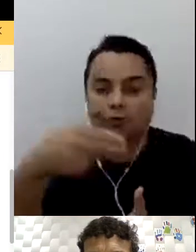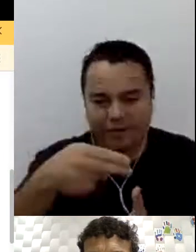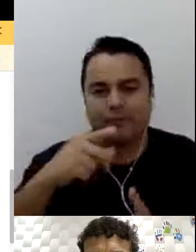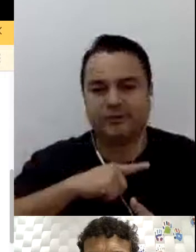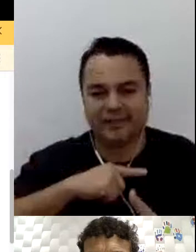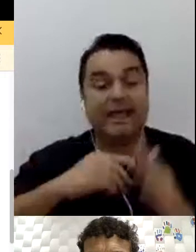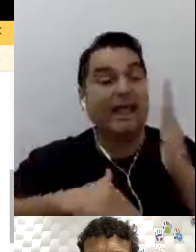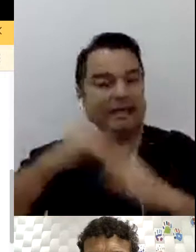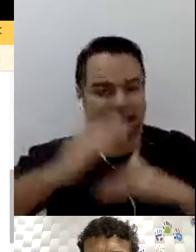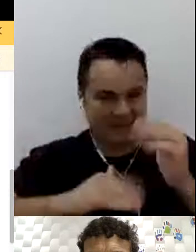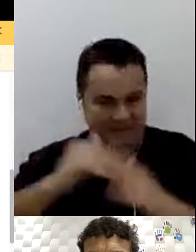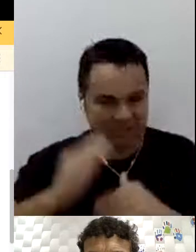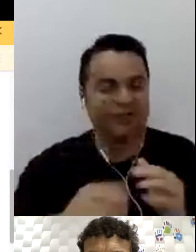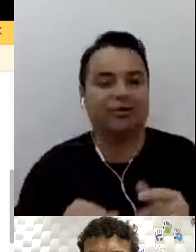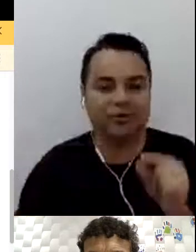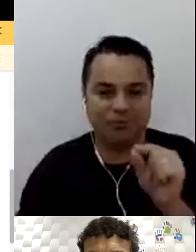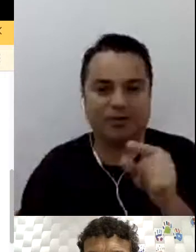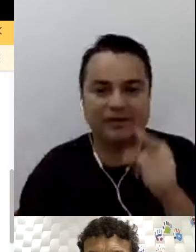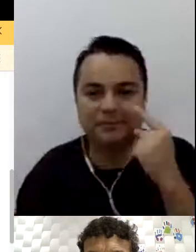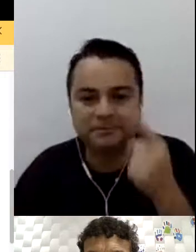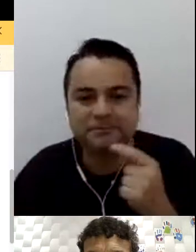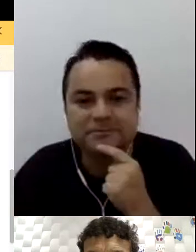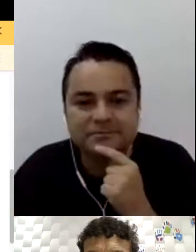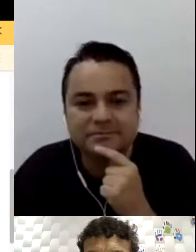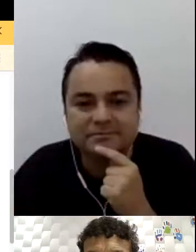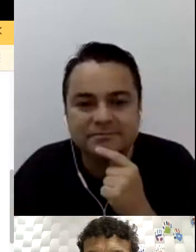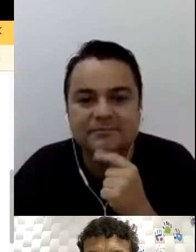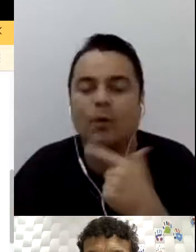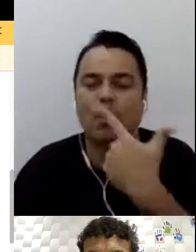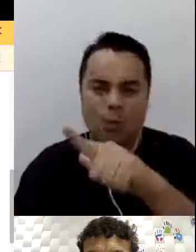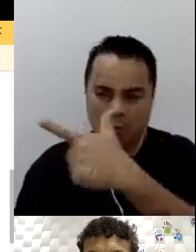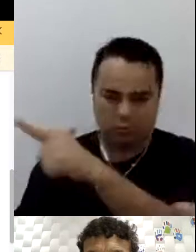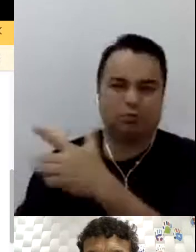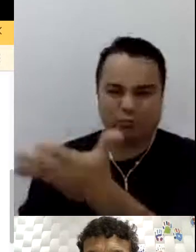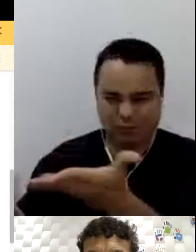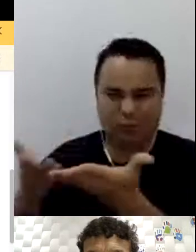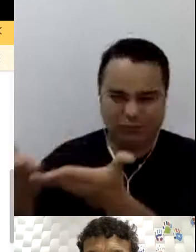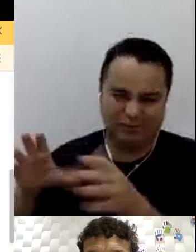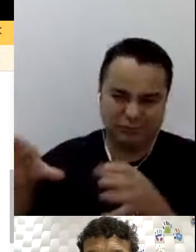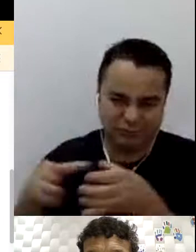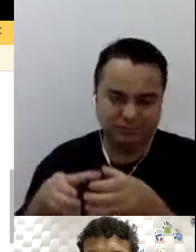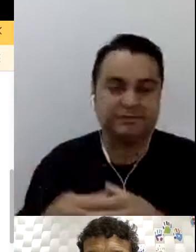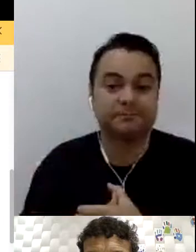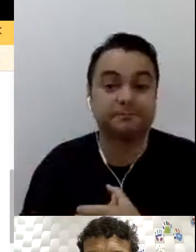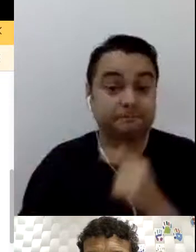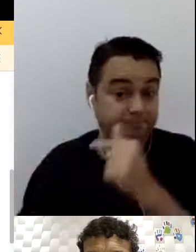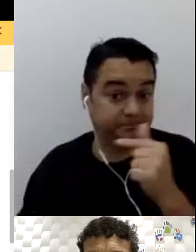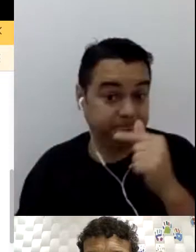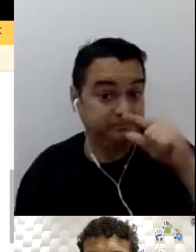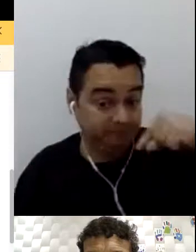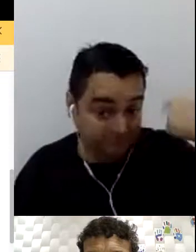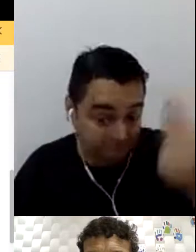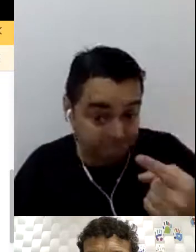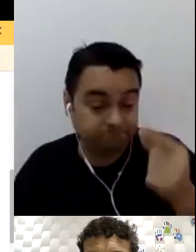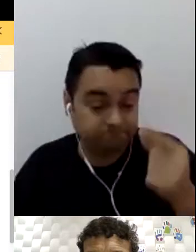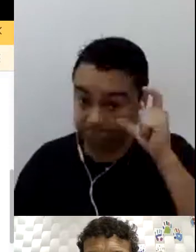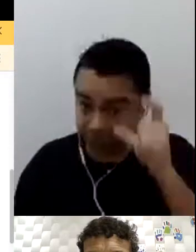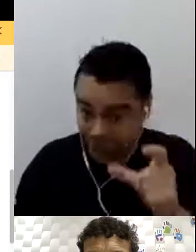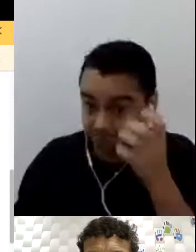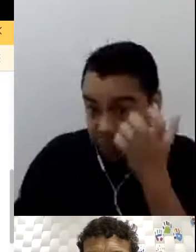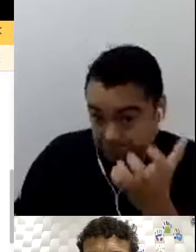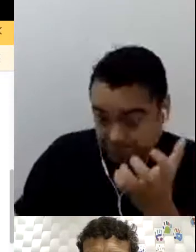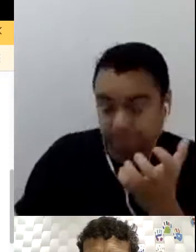para vocês, com os outros embaixadores que a gente tem do nosso time. Para a semana que vem, quem tiver o interesse, a